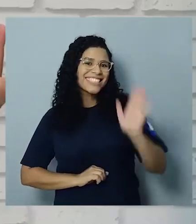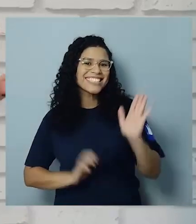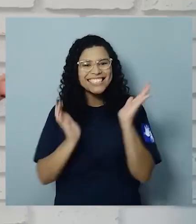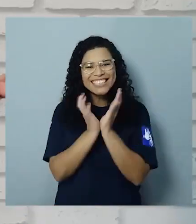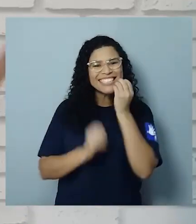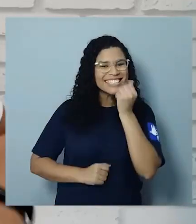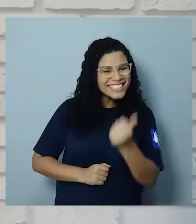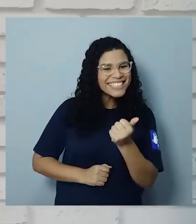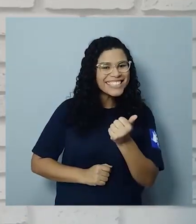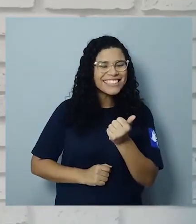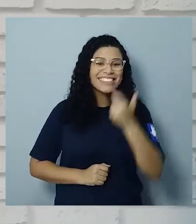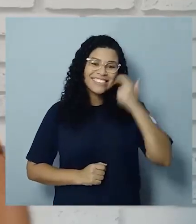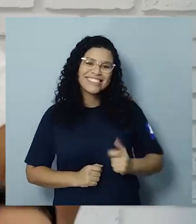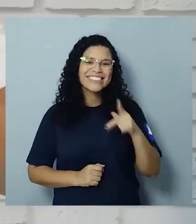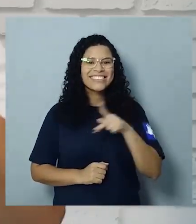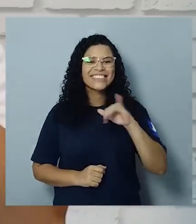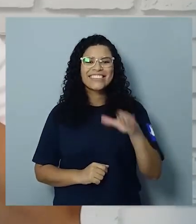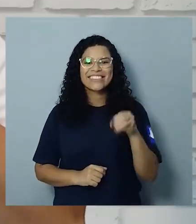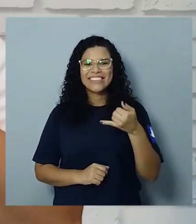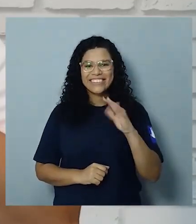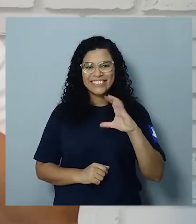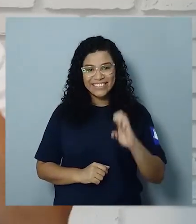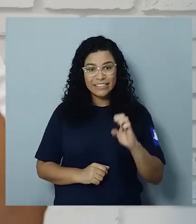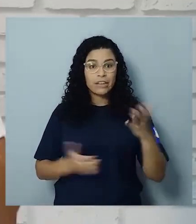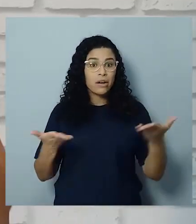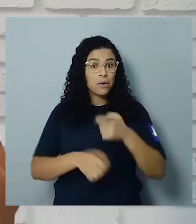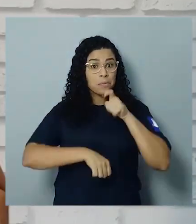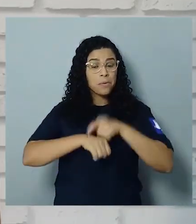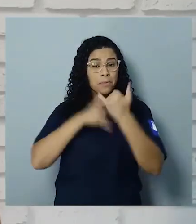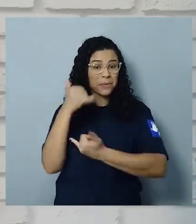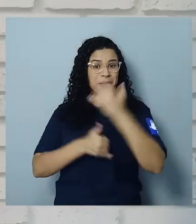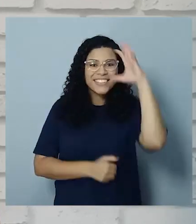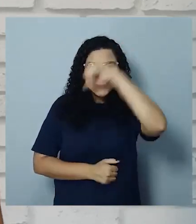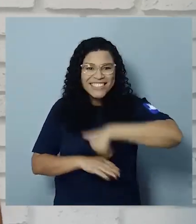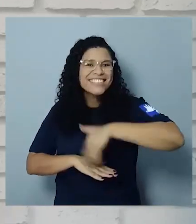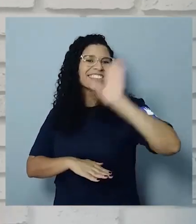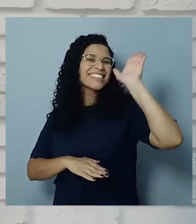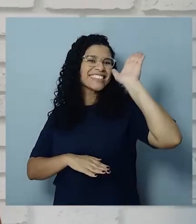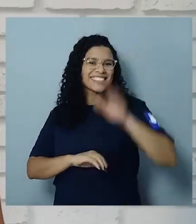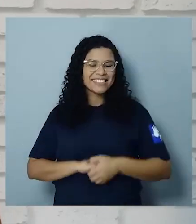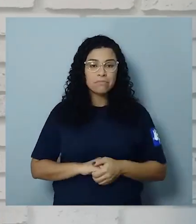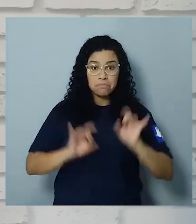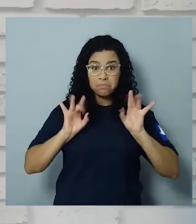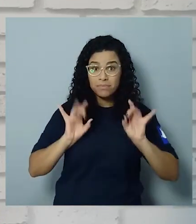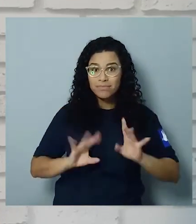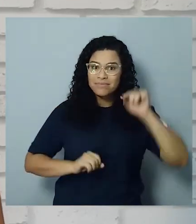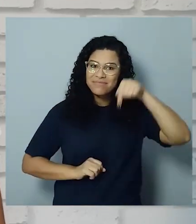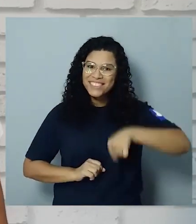Olá turminha tudo bem Eu sou a professora Joyce e esse é o brincando que se aprende